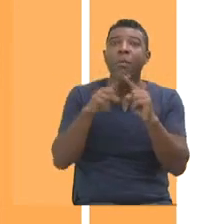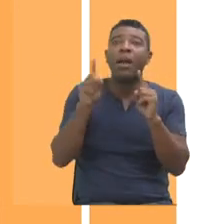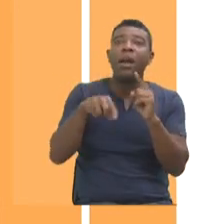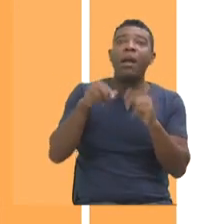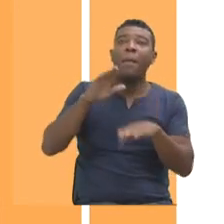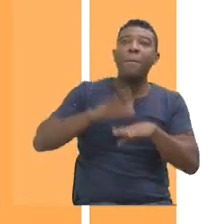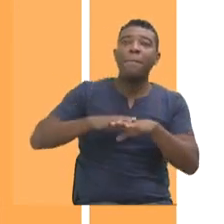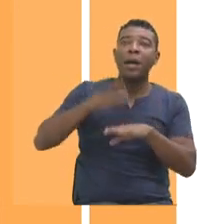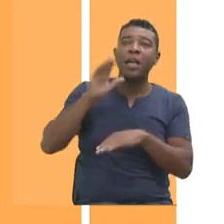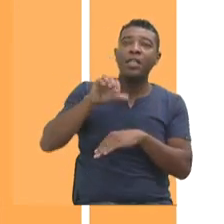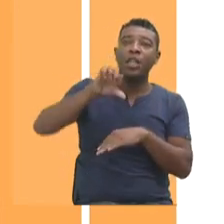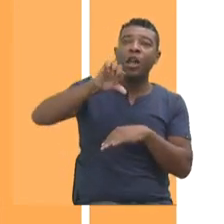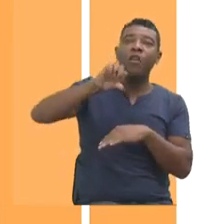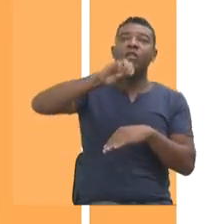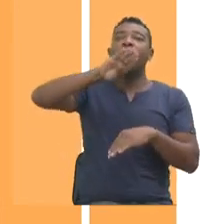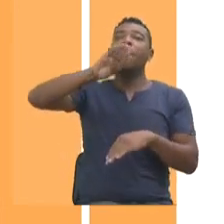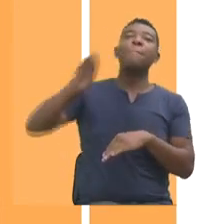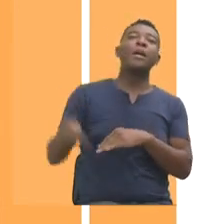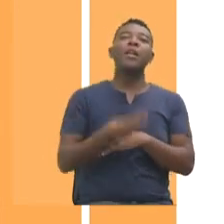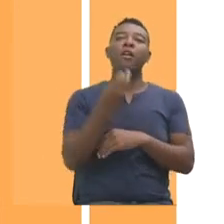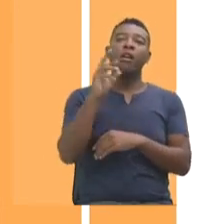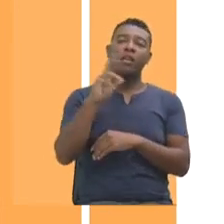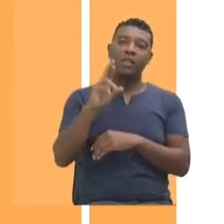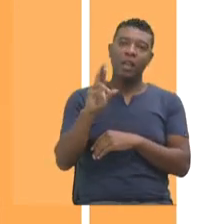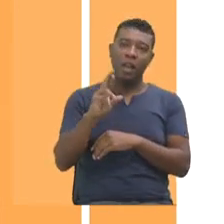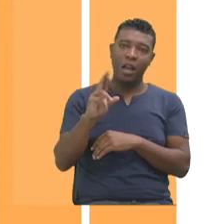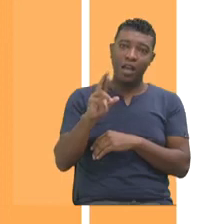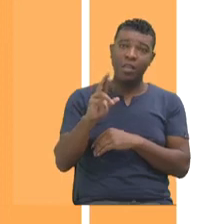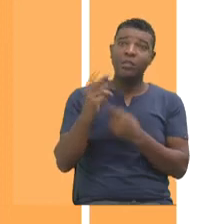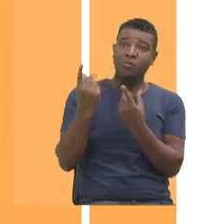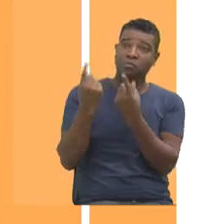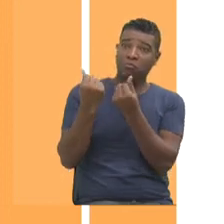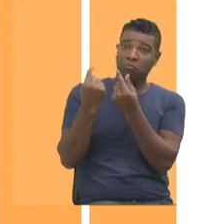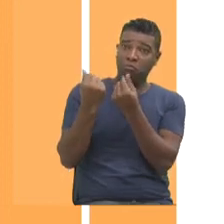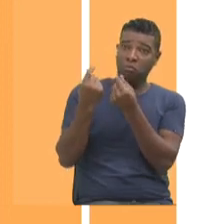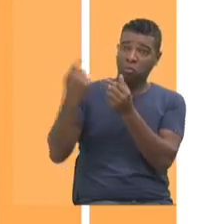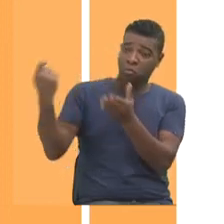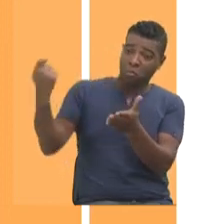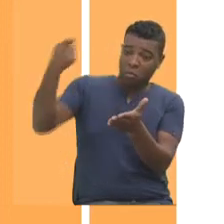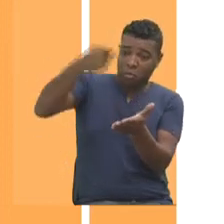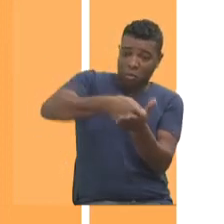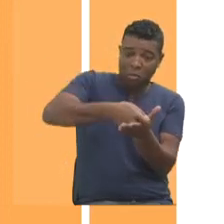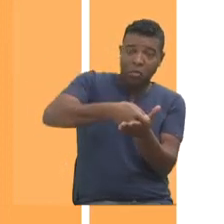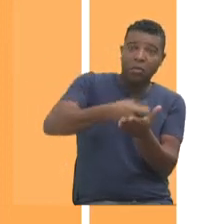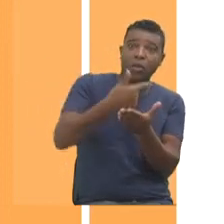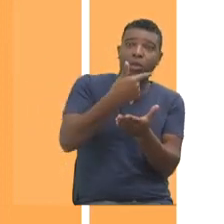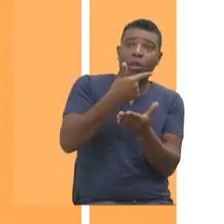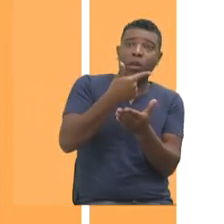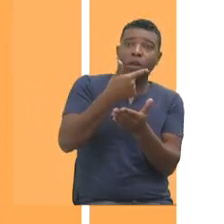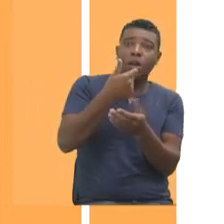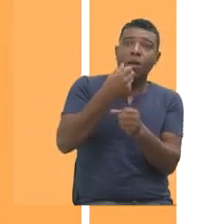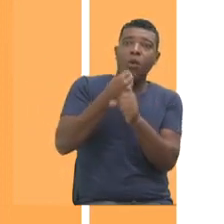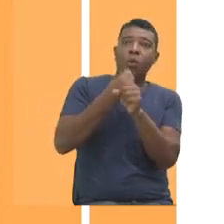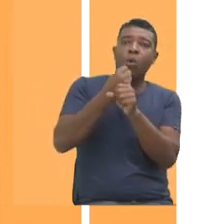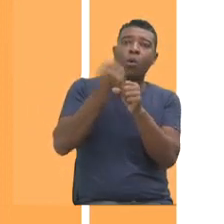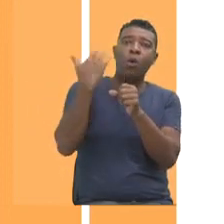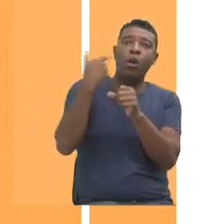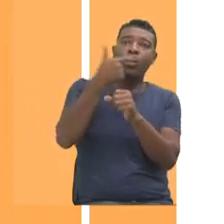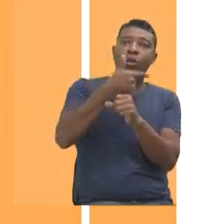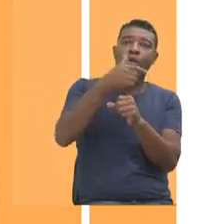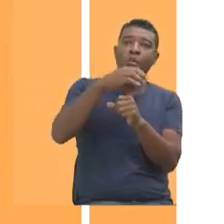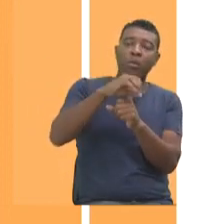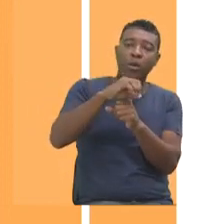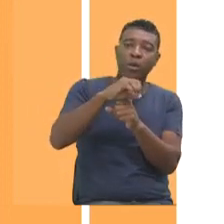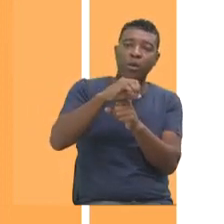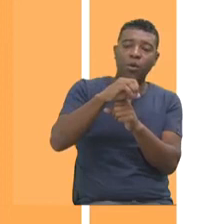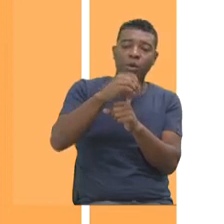de reais de financeiro que são que foram pagos em 2022 quando a gente compara aí com os anos atrás nós estamos falando de